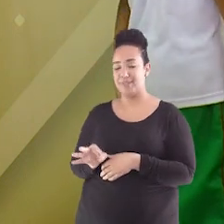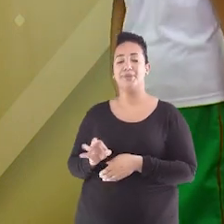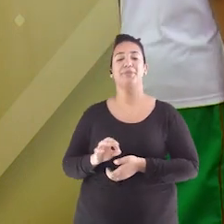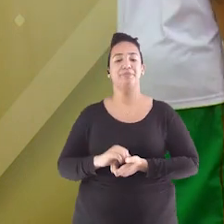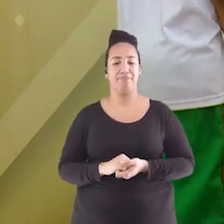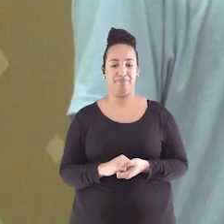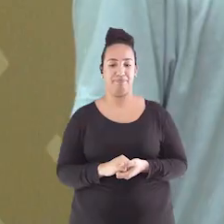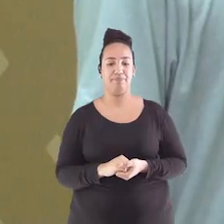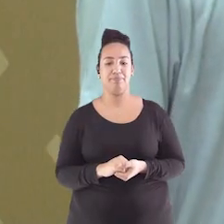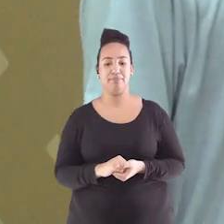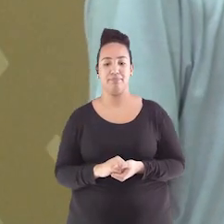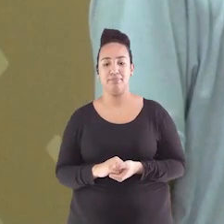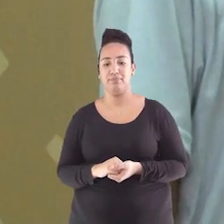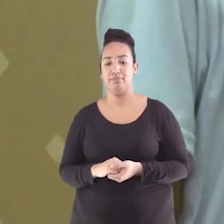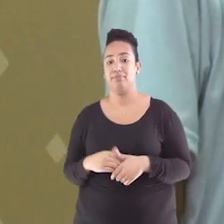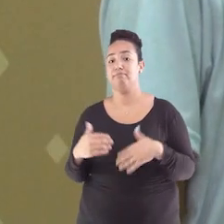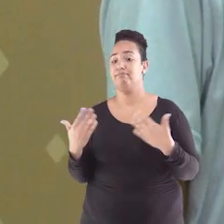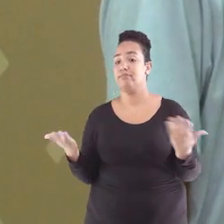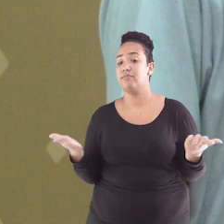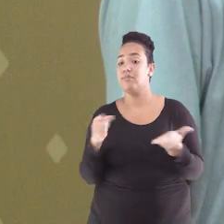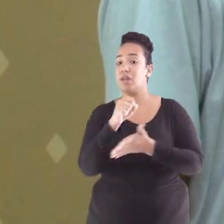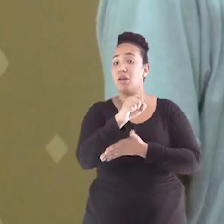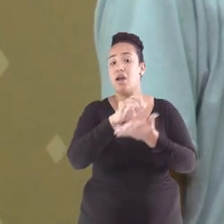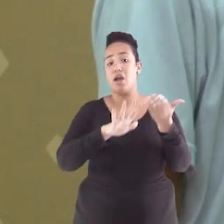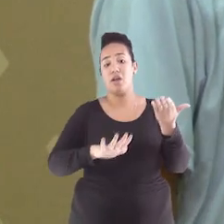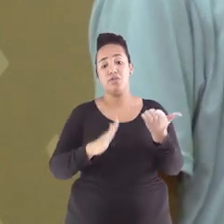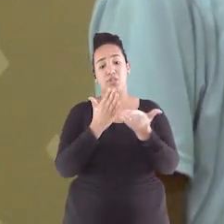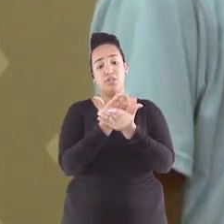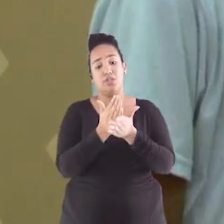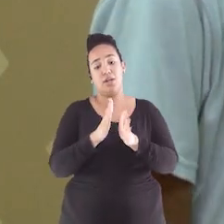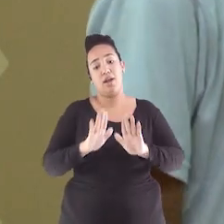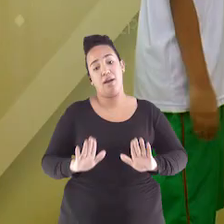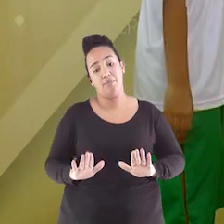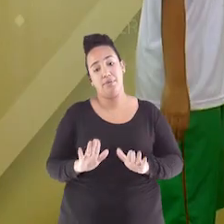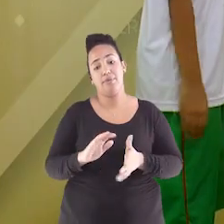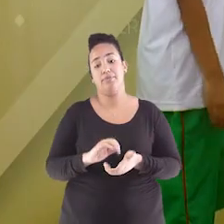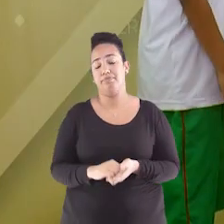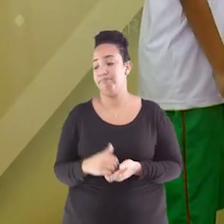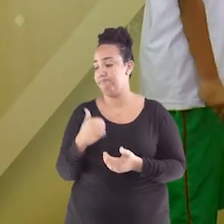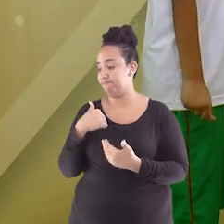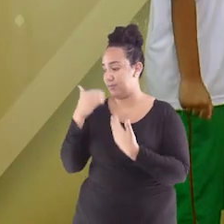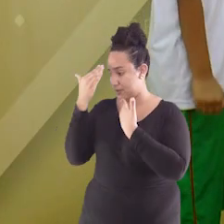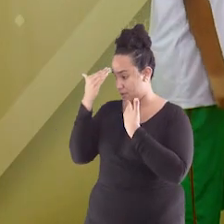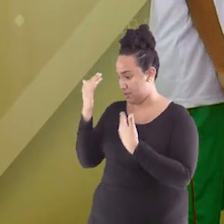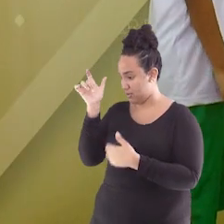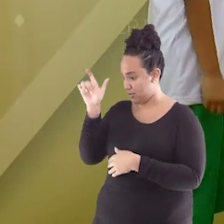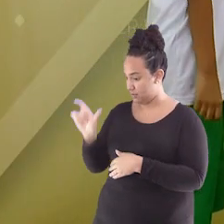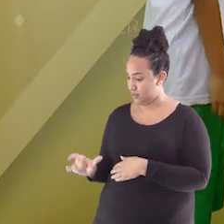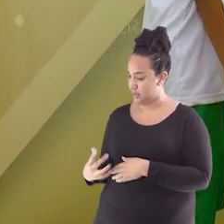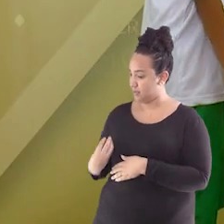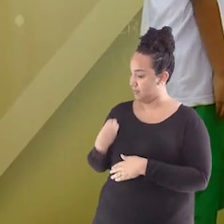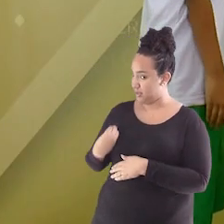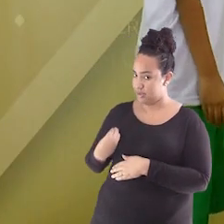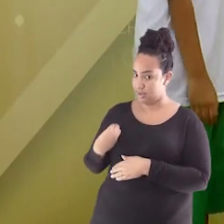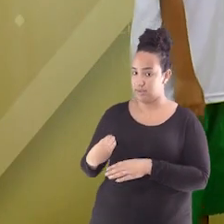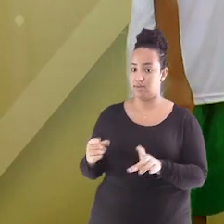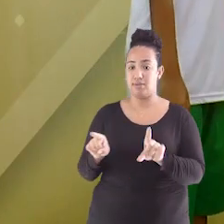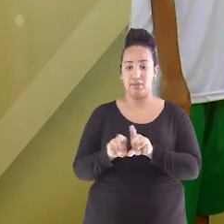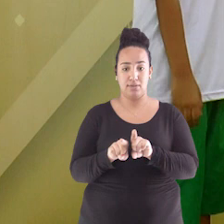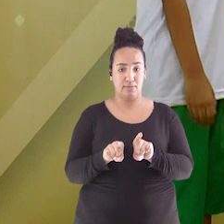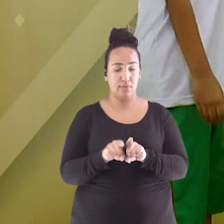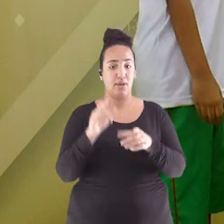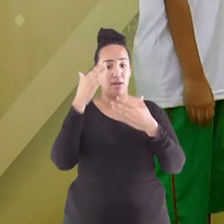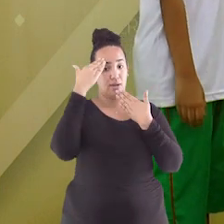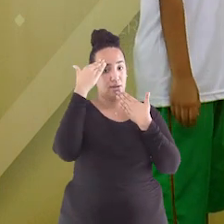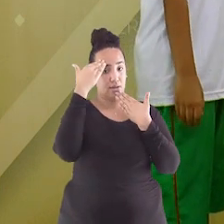Sim. Isso aí. Nossas atividades terminaram, Leon. Que pena. Bom, eu agradeço a sua presença. Agradeço